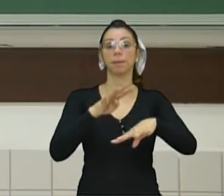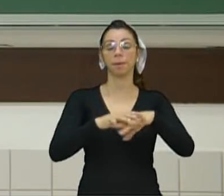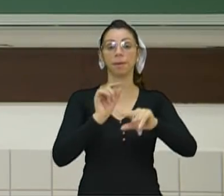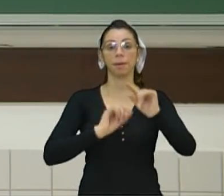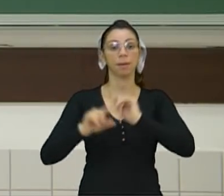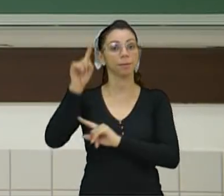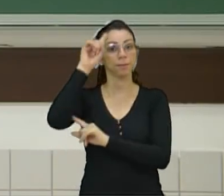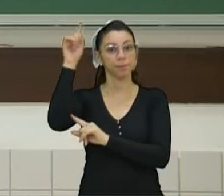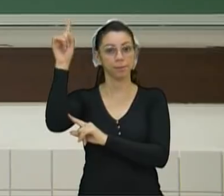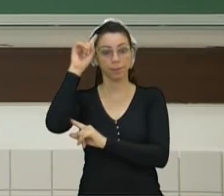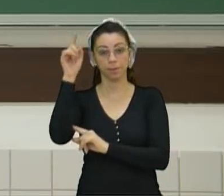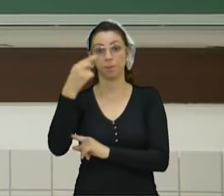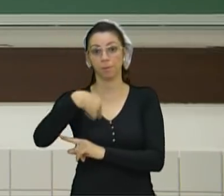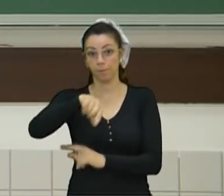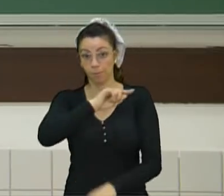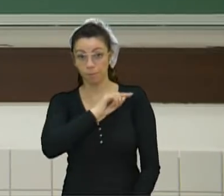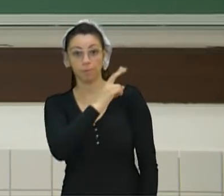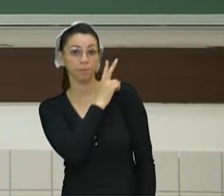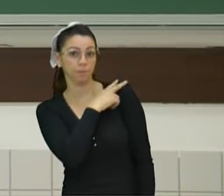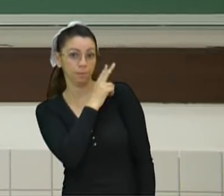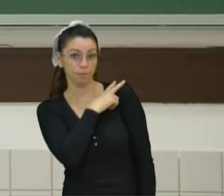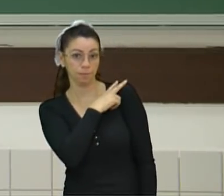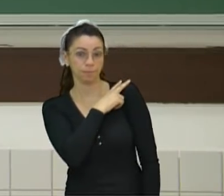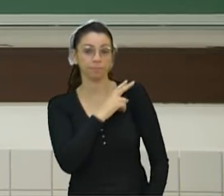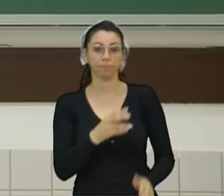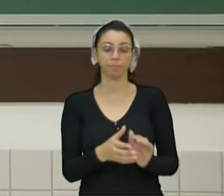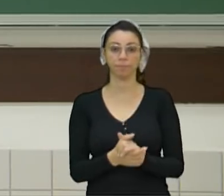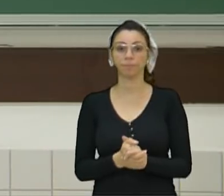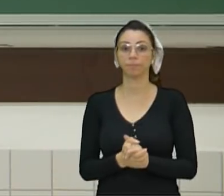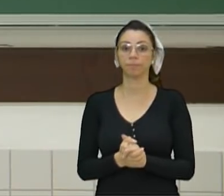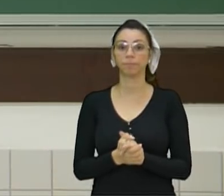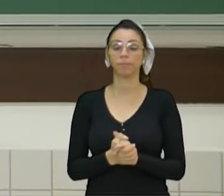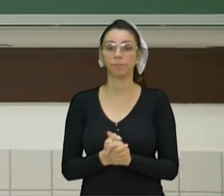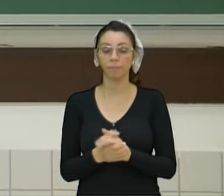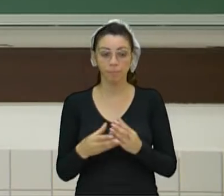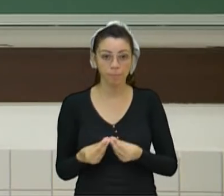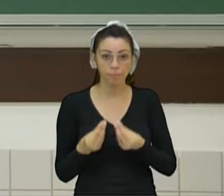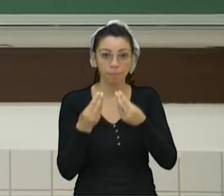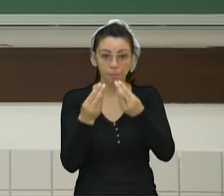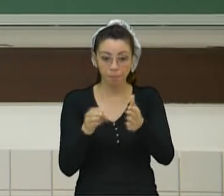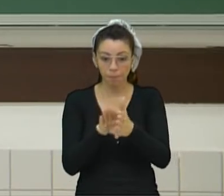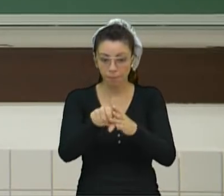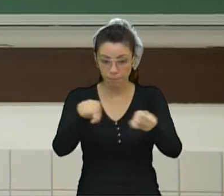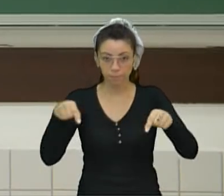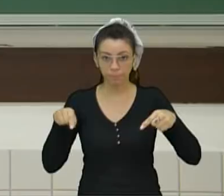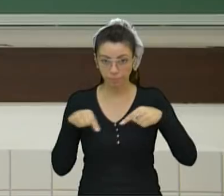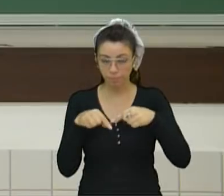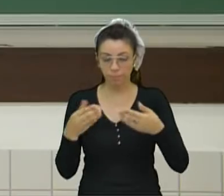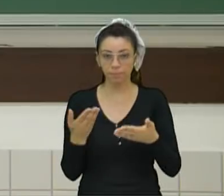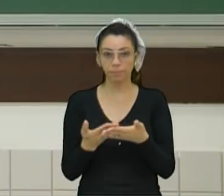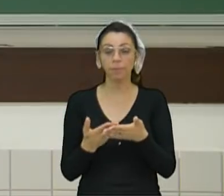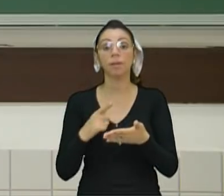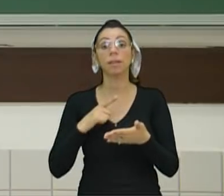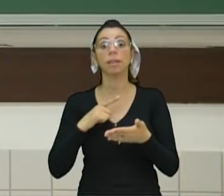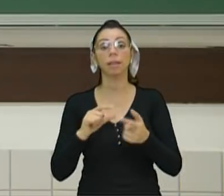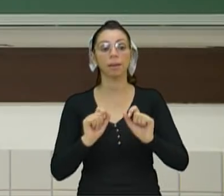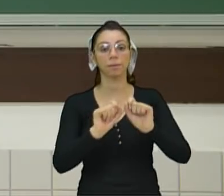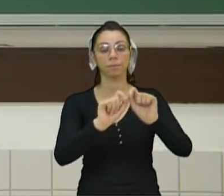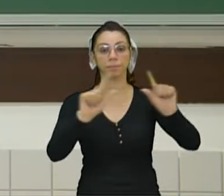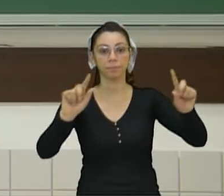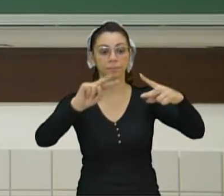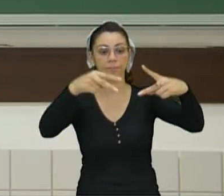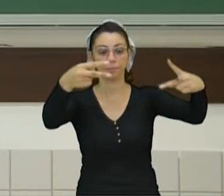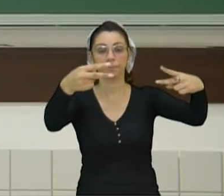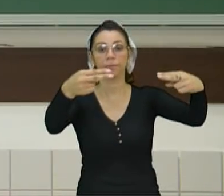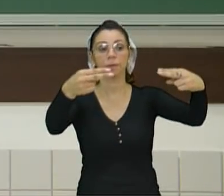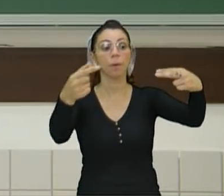diariamente, nós da segunda série, de segunda a quinta, vocês recebem essas atividades no Classroom. Então, tem alguns links da aula, dos materiais.